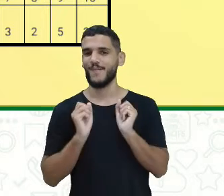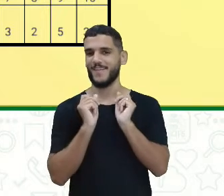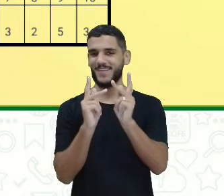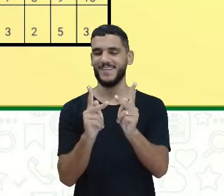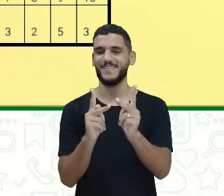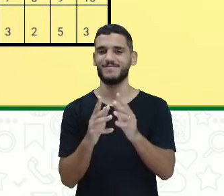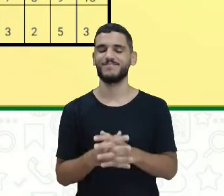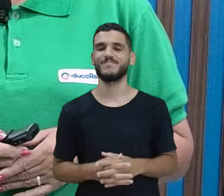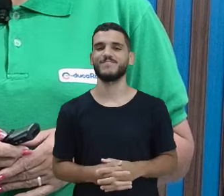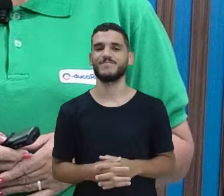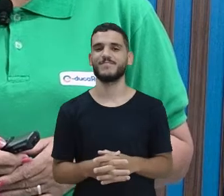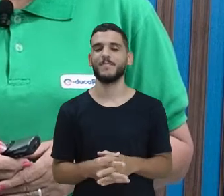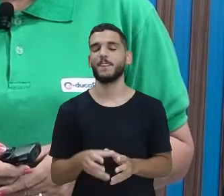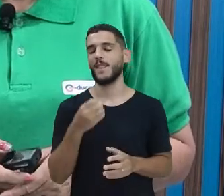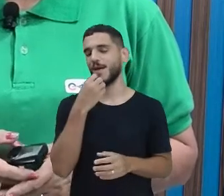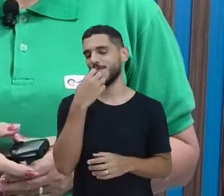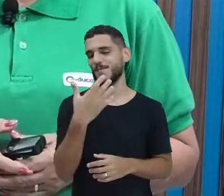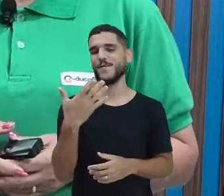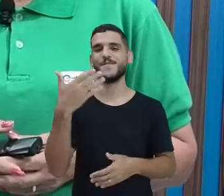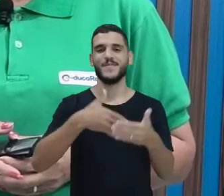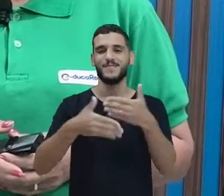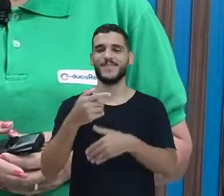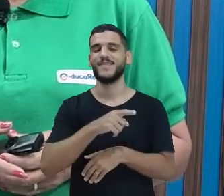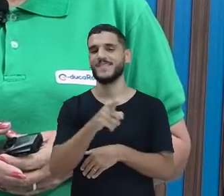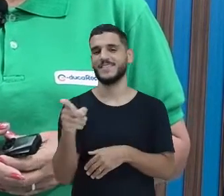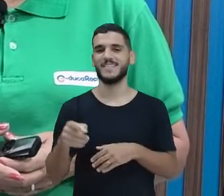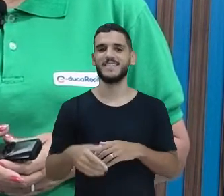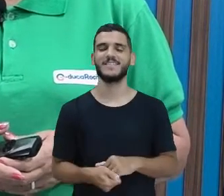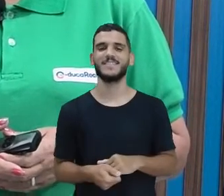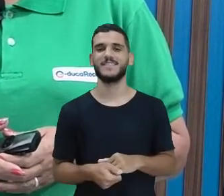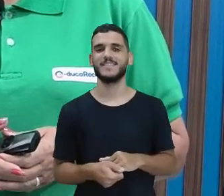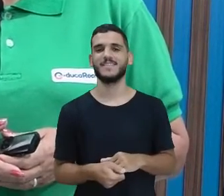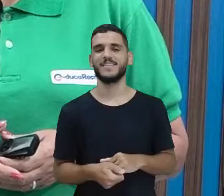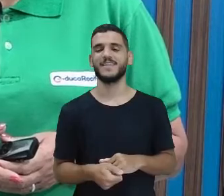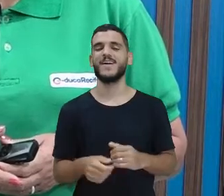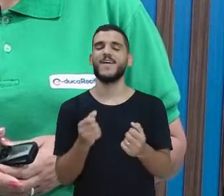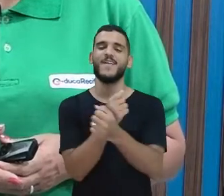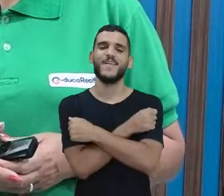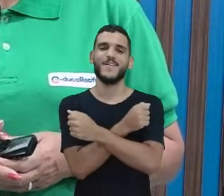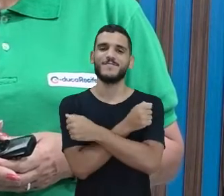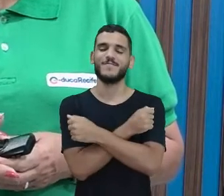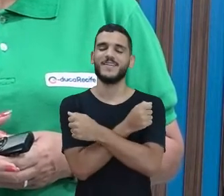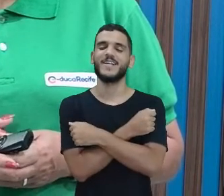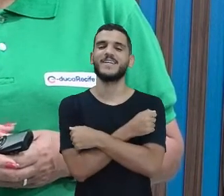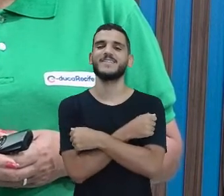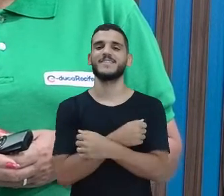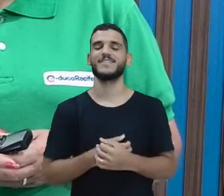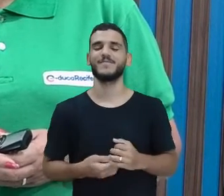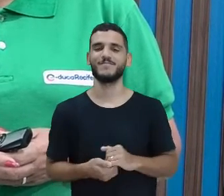ok? Um prazer enorme estar com vocês, um abraço